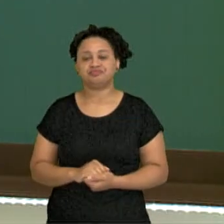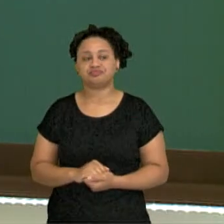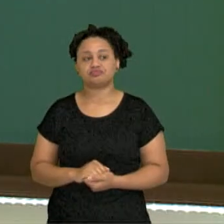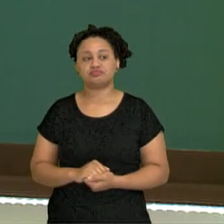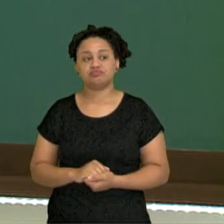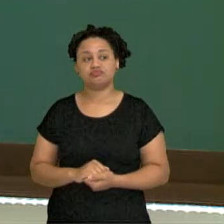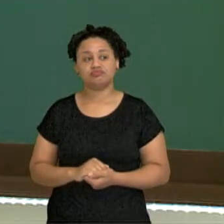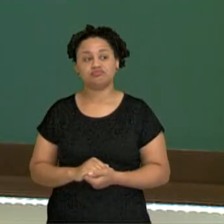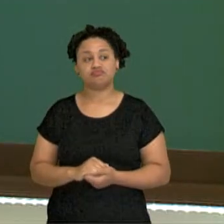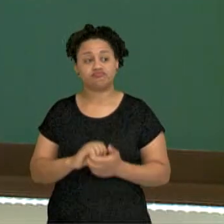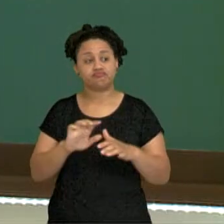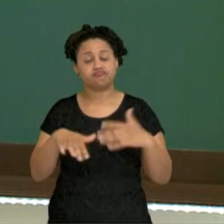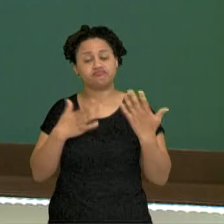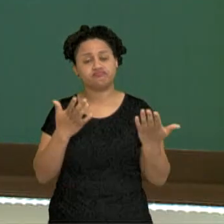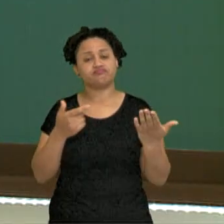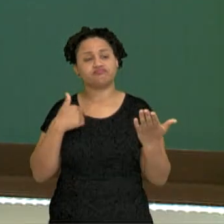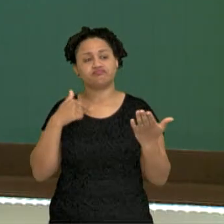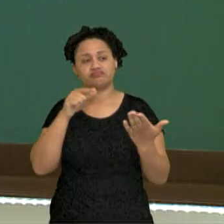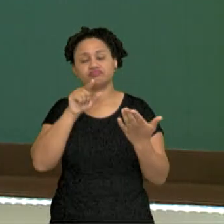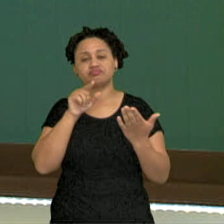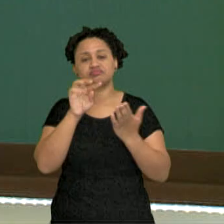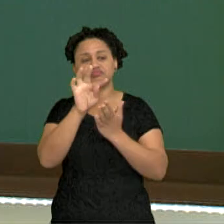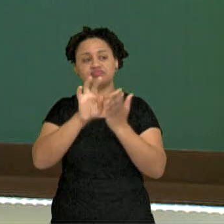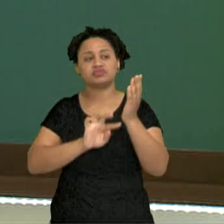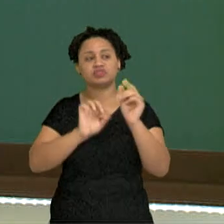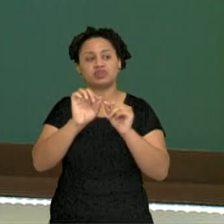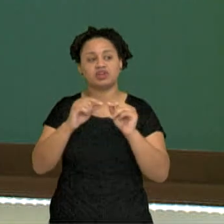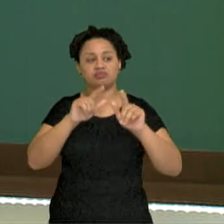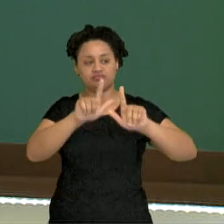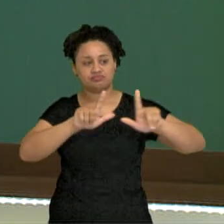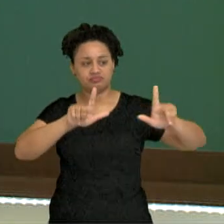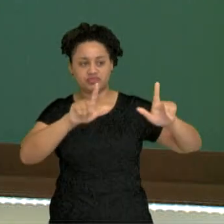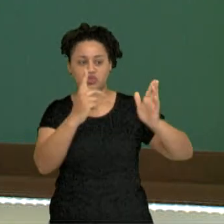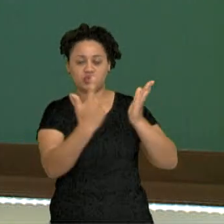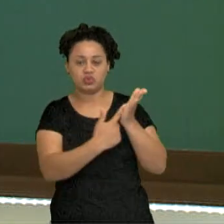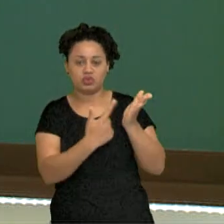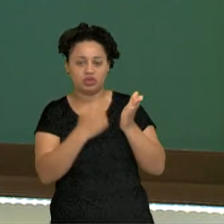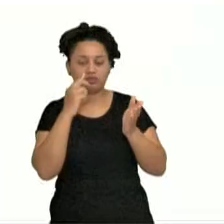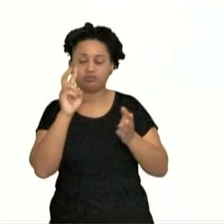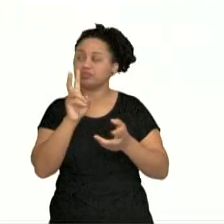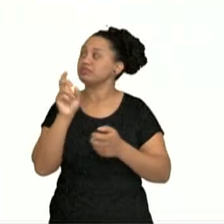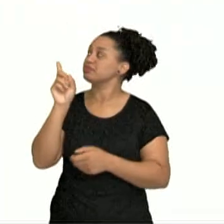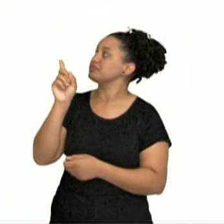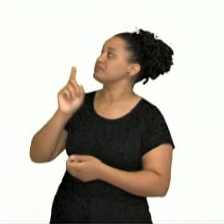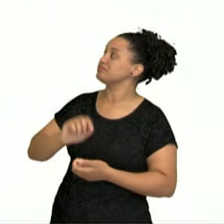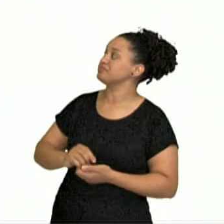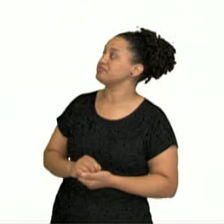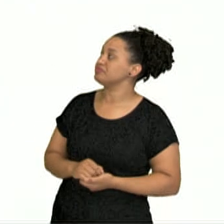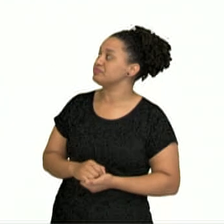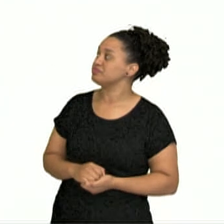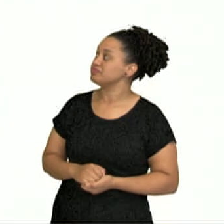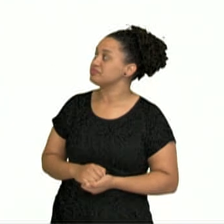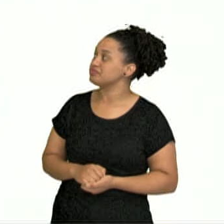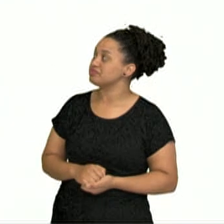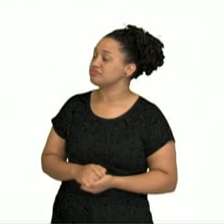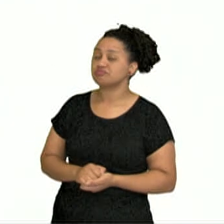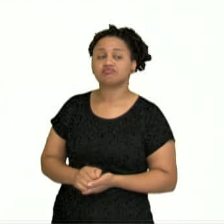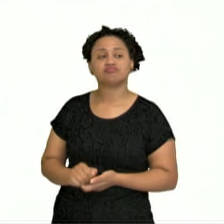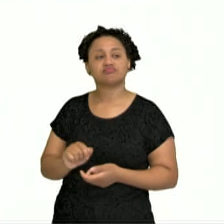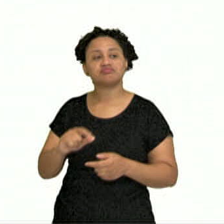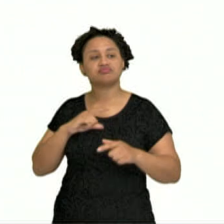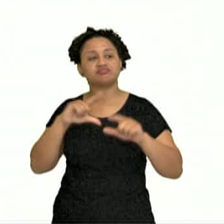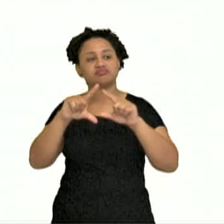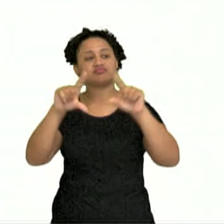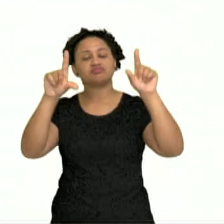A Ilha Perdida, então temos aqui a capa deste livro, é um fragmento de